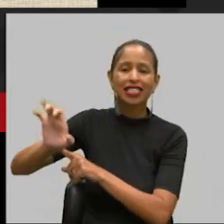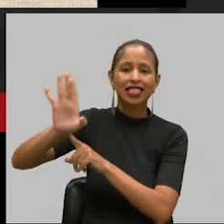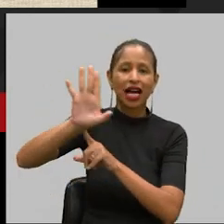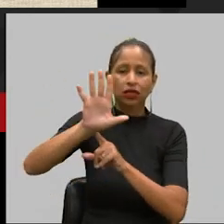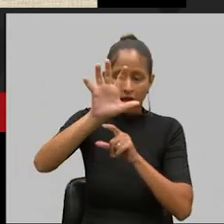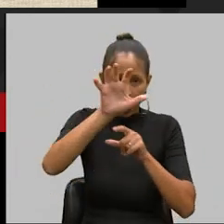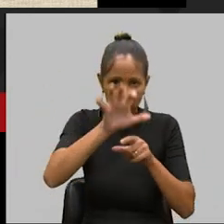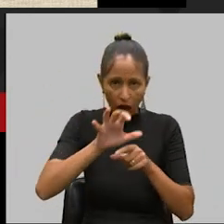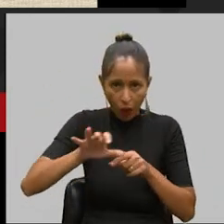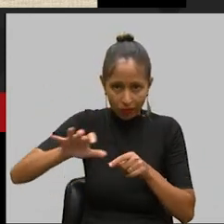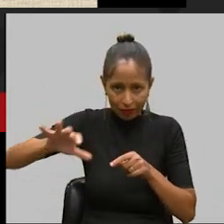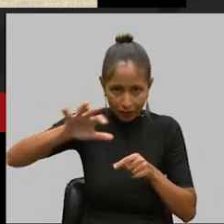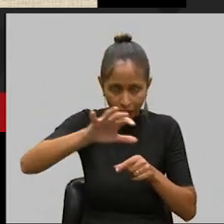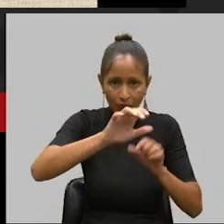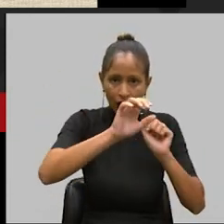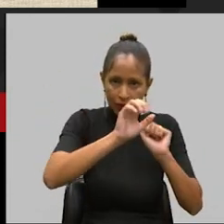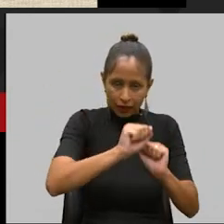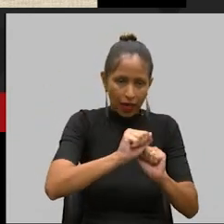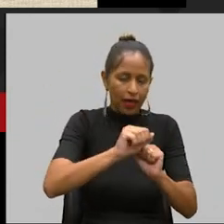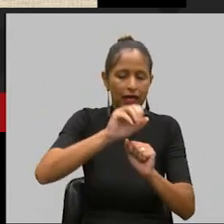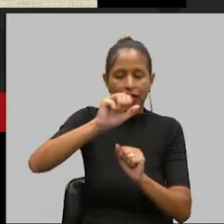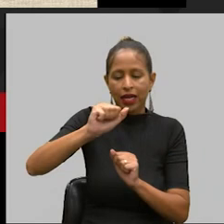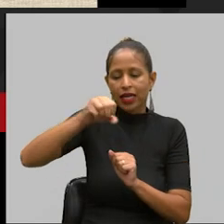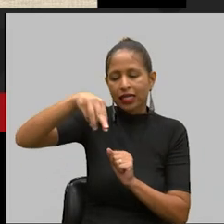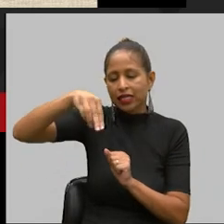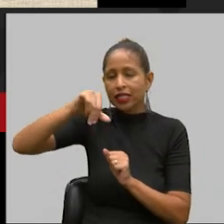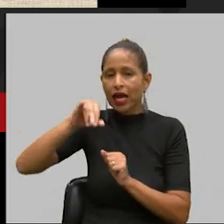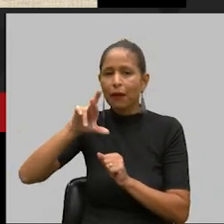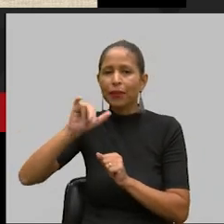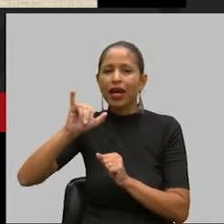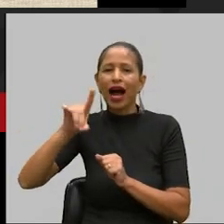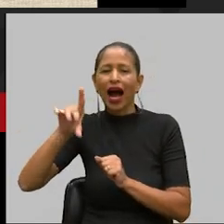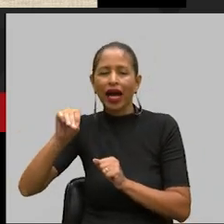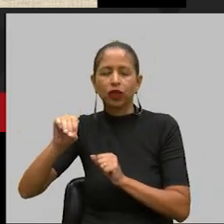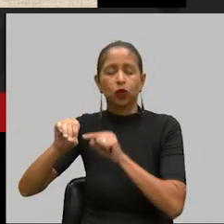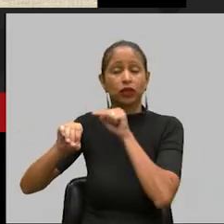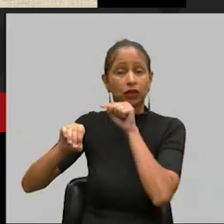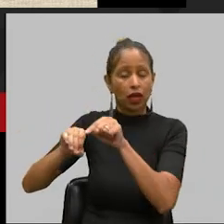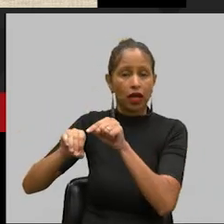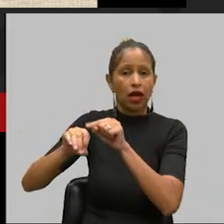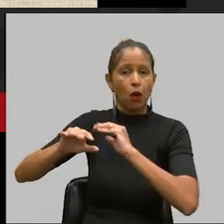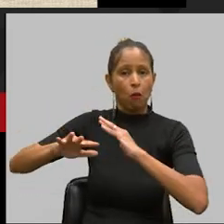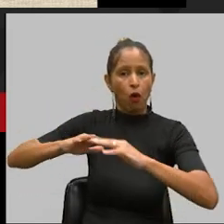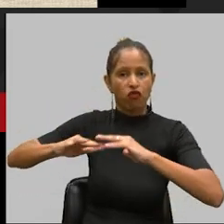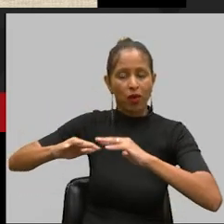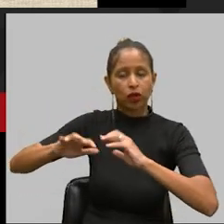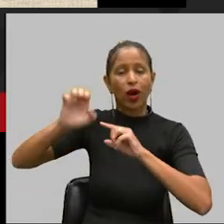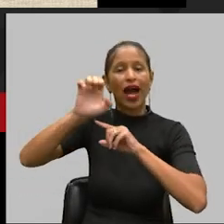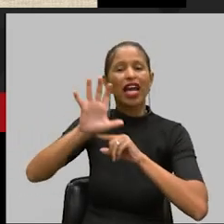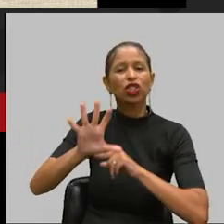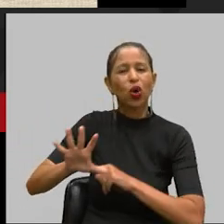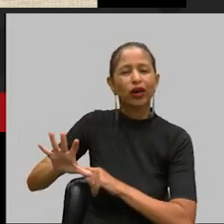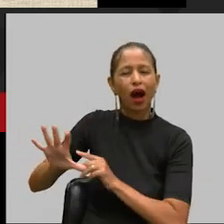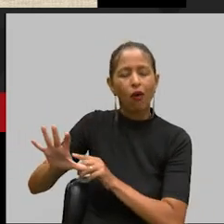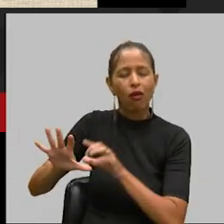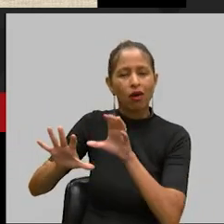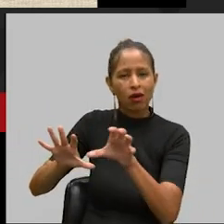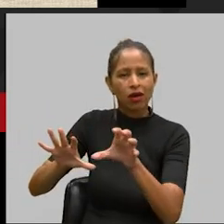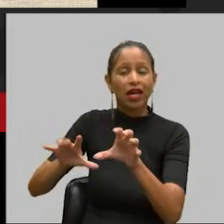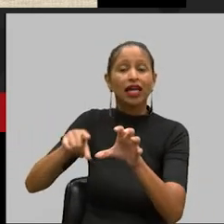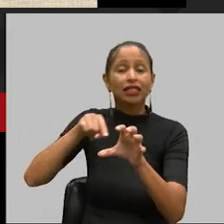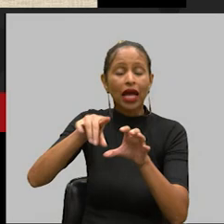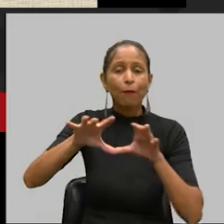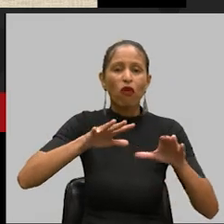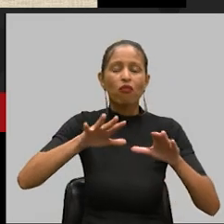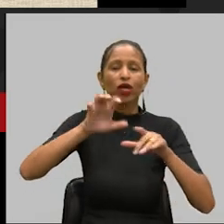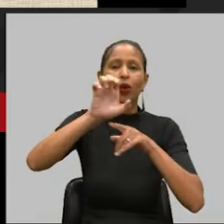região movimento da do semiário por exemplo em Minas Gerais articulação é o movimento Regional e a gente tem o movimento